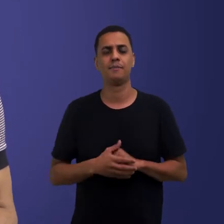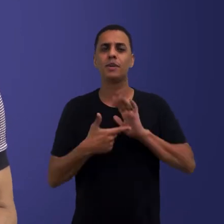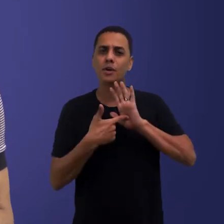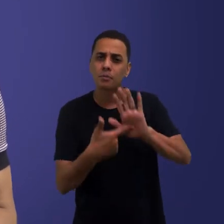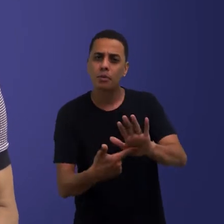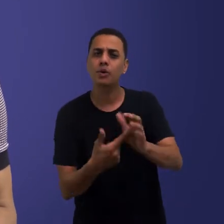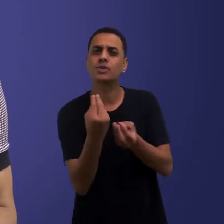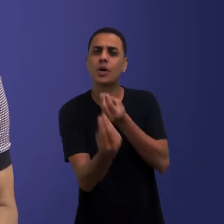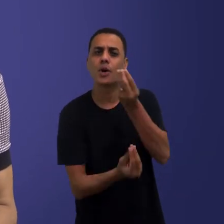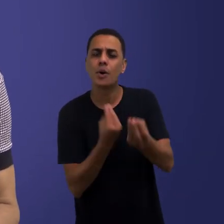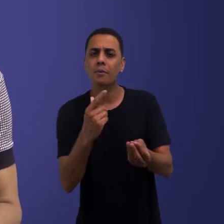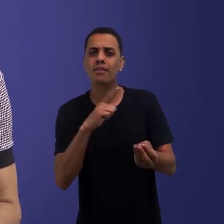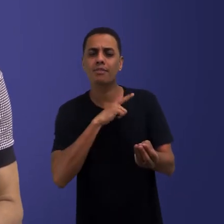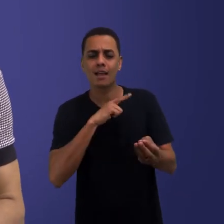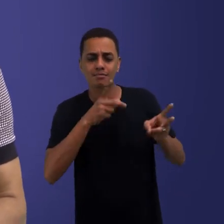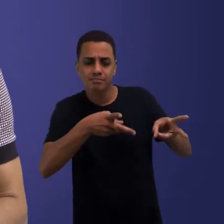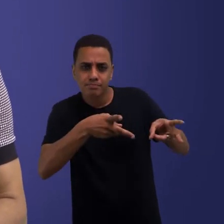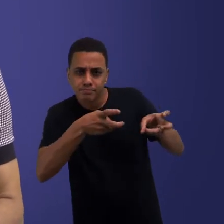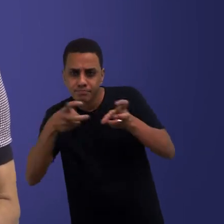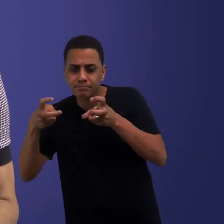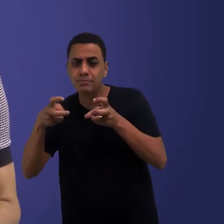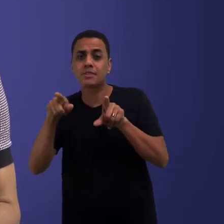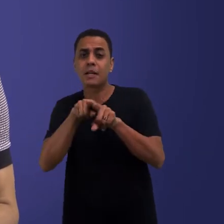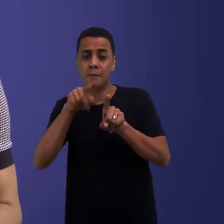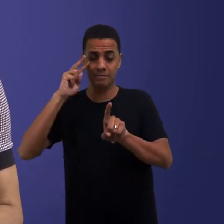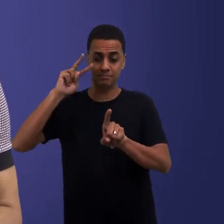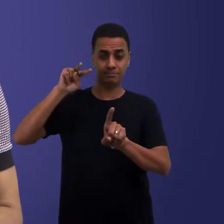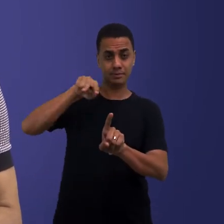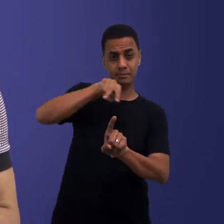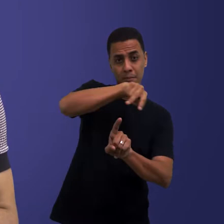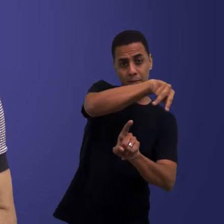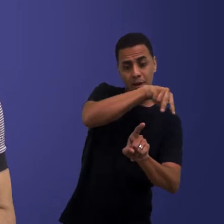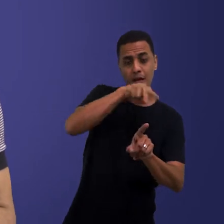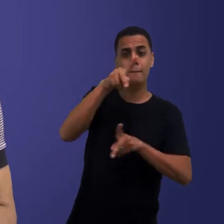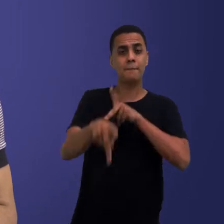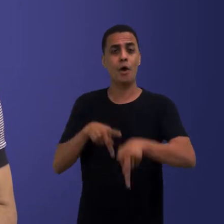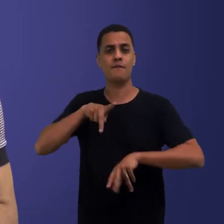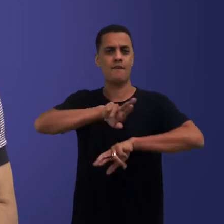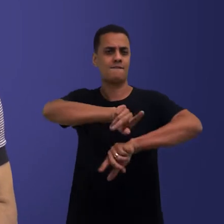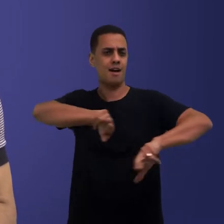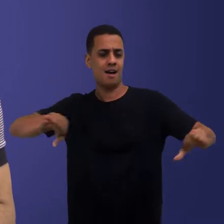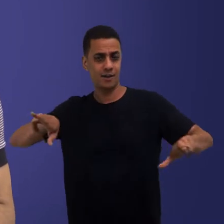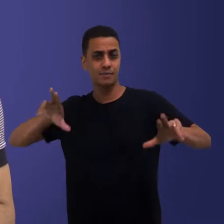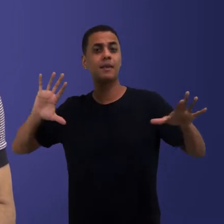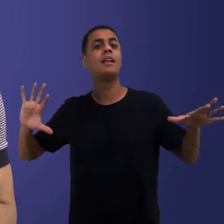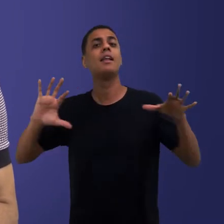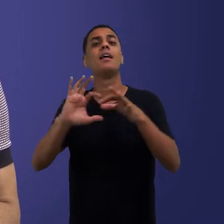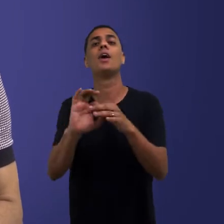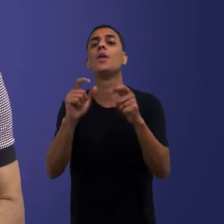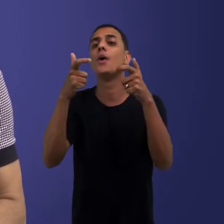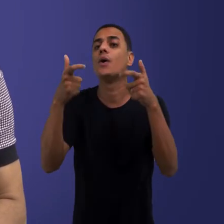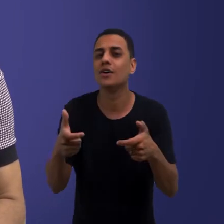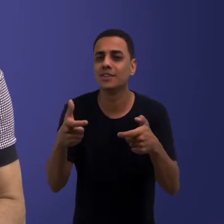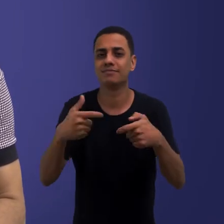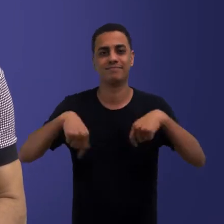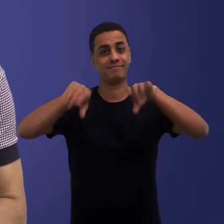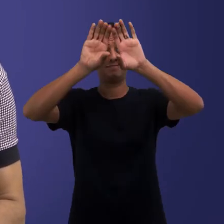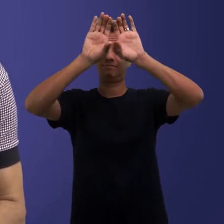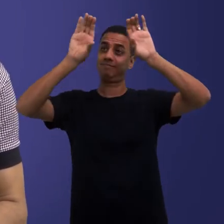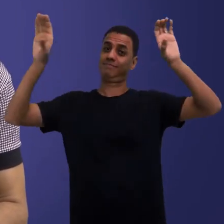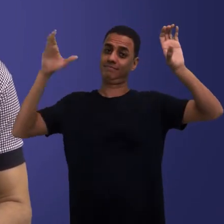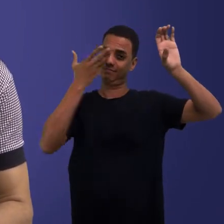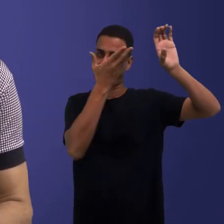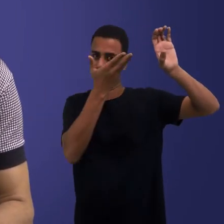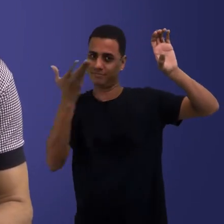as aspirações, inspirações e cosmovisões de diferentes povos, todos ligados ao céu.